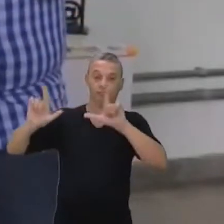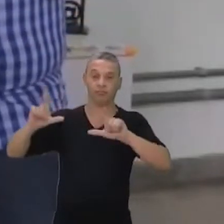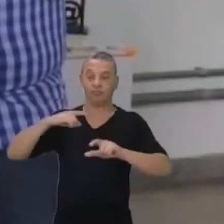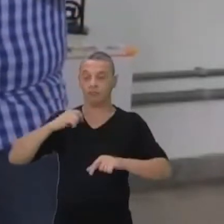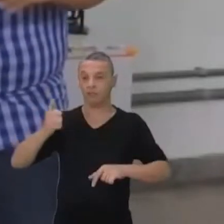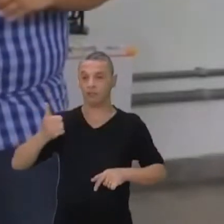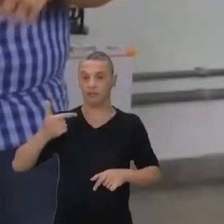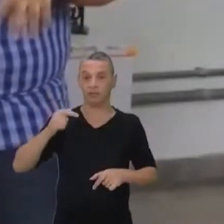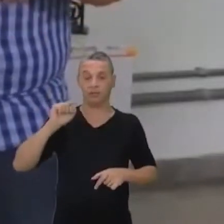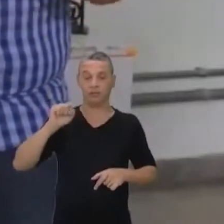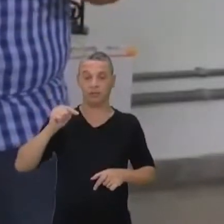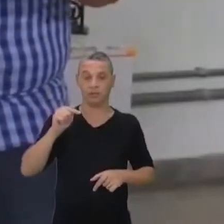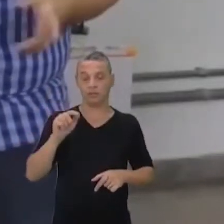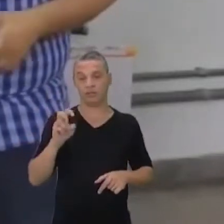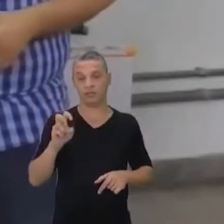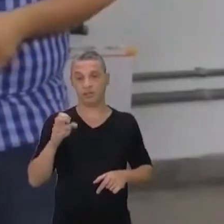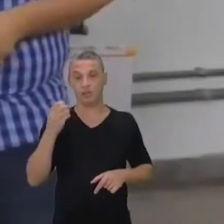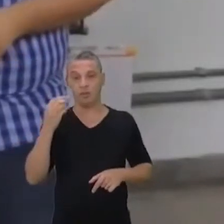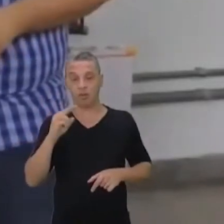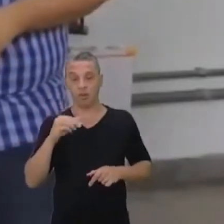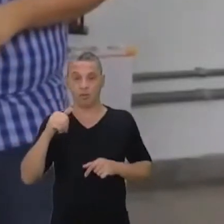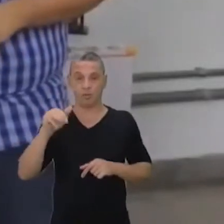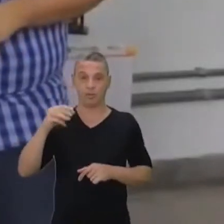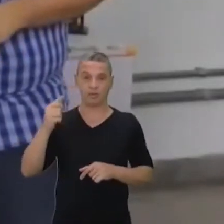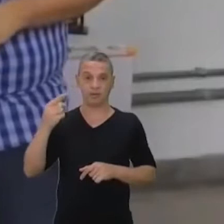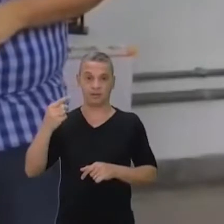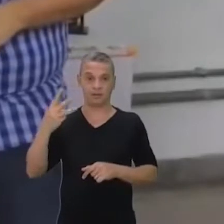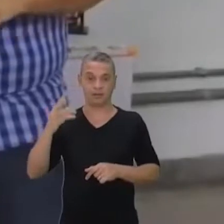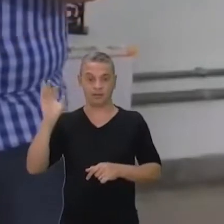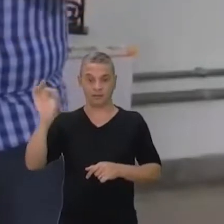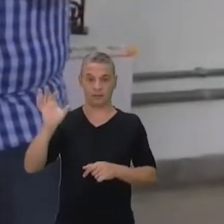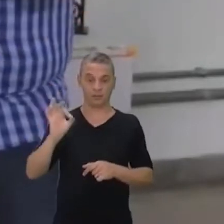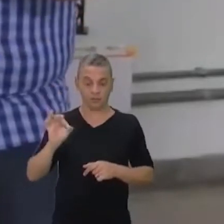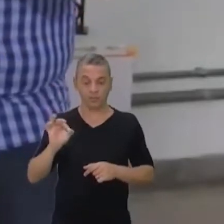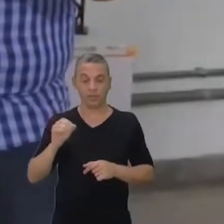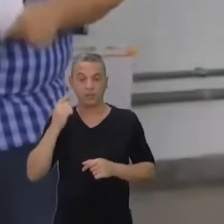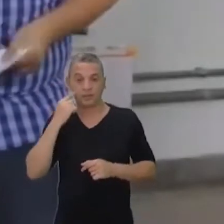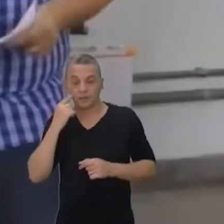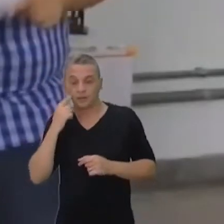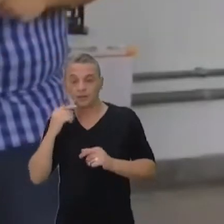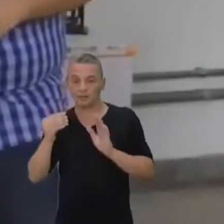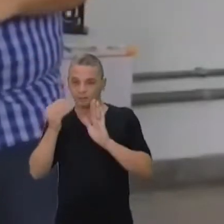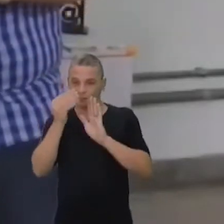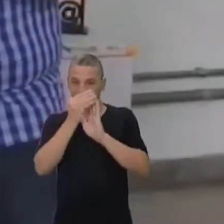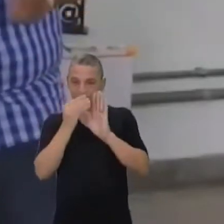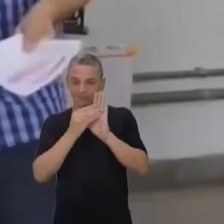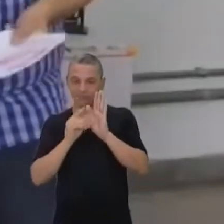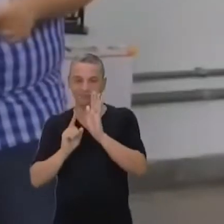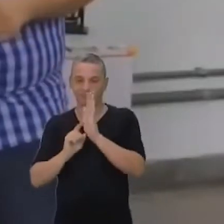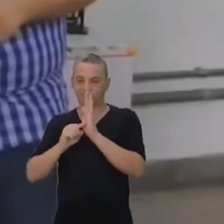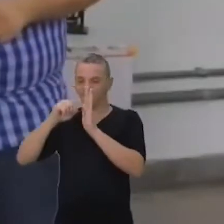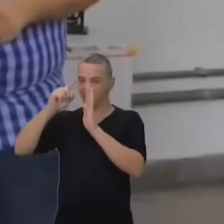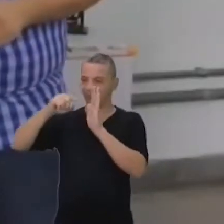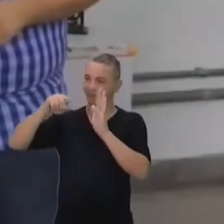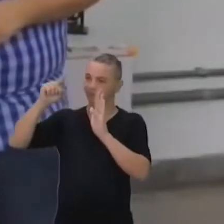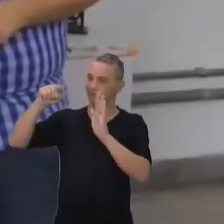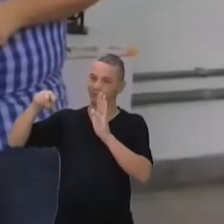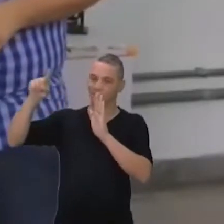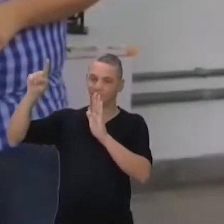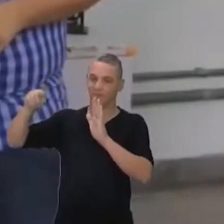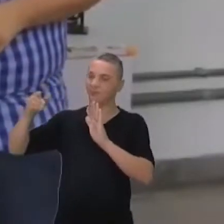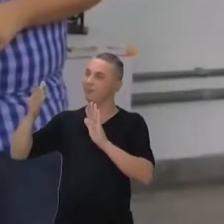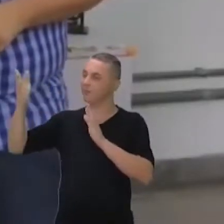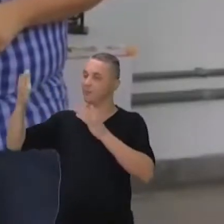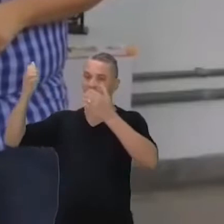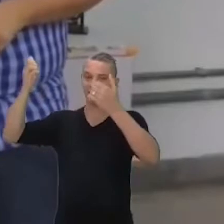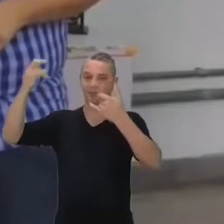de 12,75% ou um pouco mais de 13%, tá? Então, foi até o que eu coloquei aí no gráfico, que a gente pode chegar